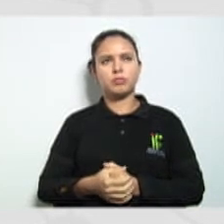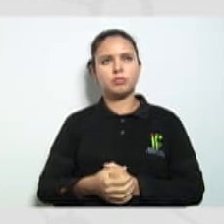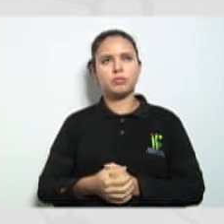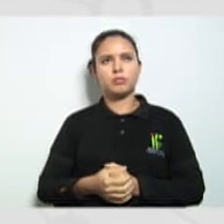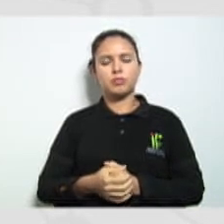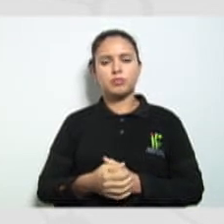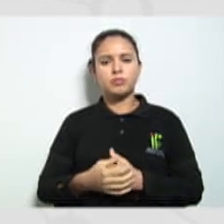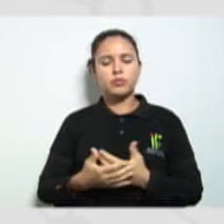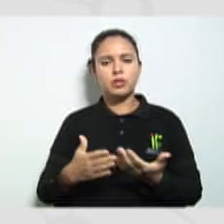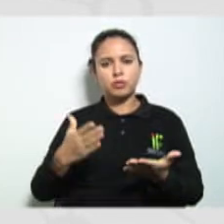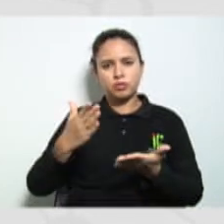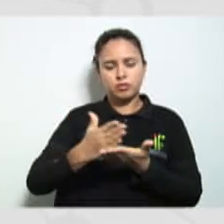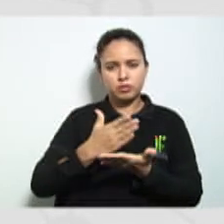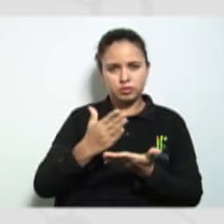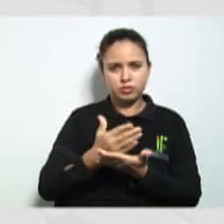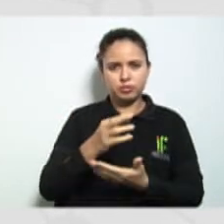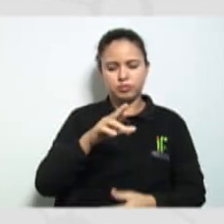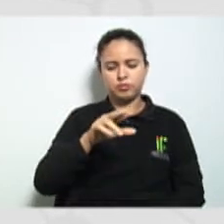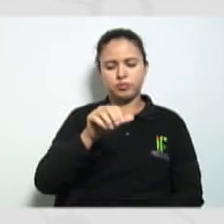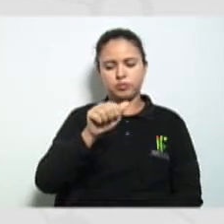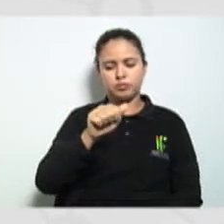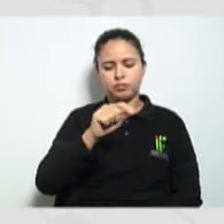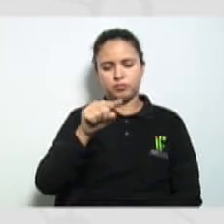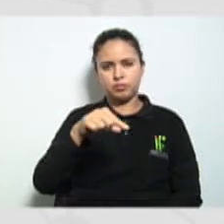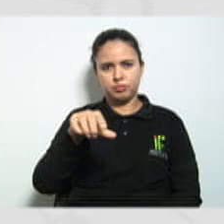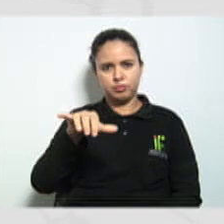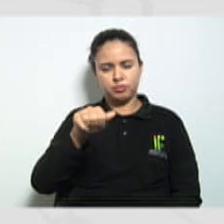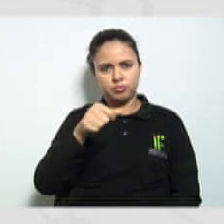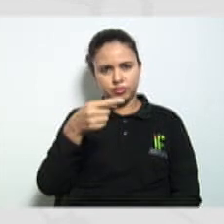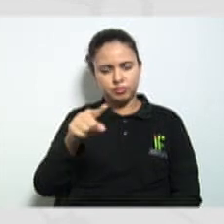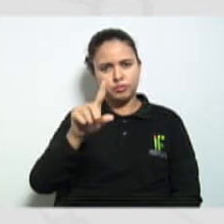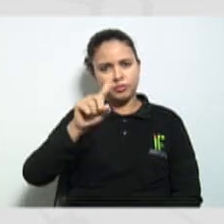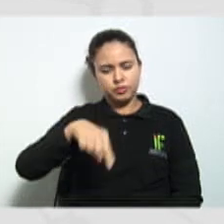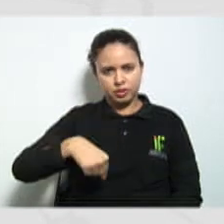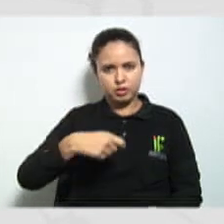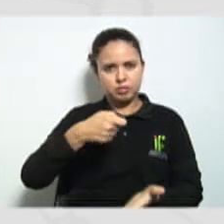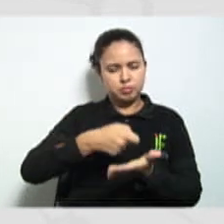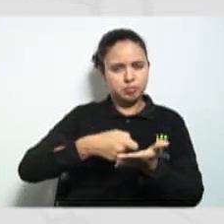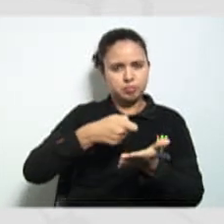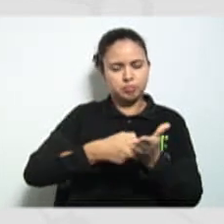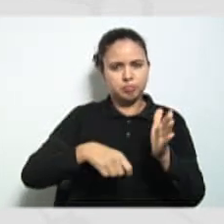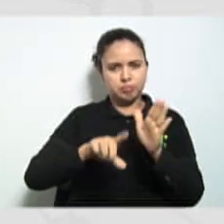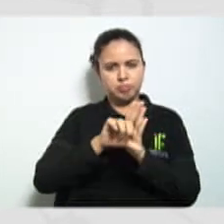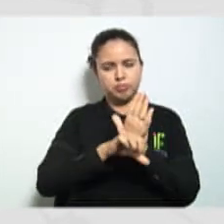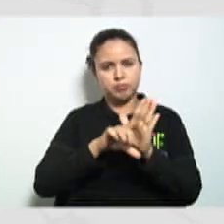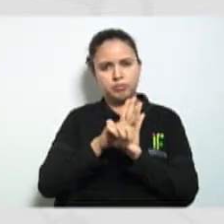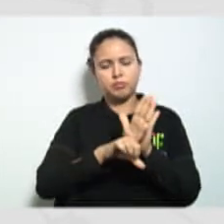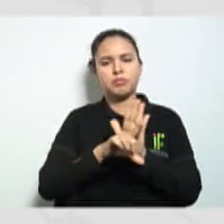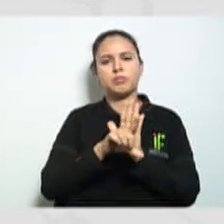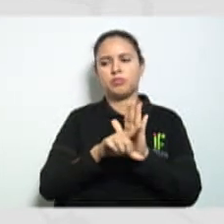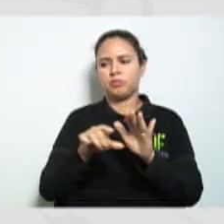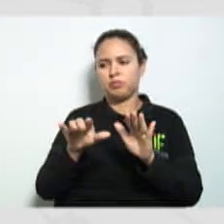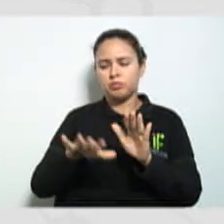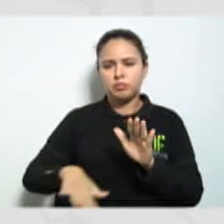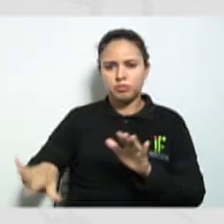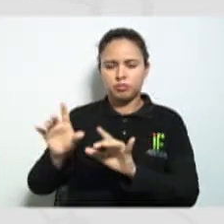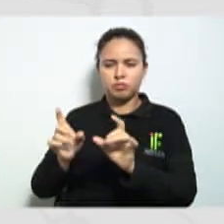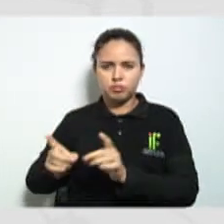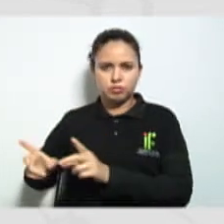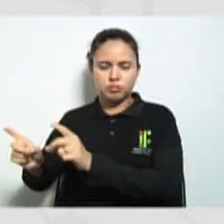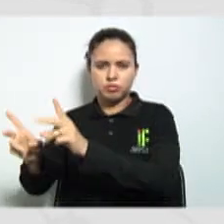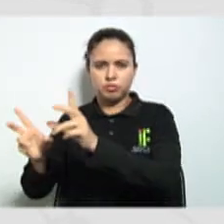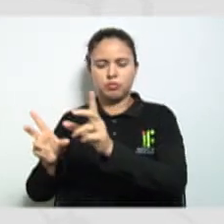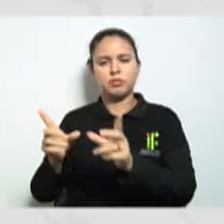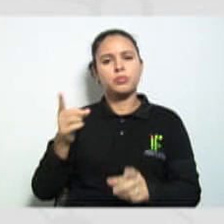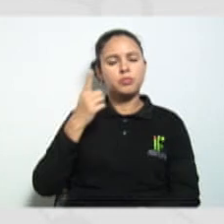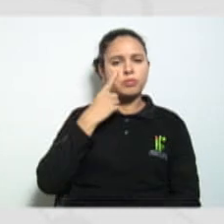Com o livro Razão. O livro Razão é obrigatório pela legislação comercial e tem a finalidade de demonstrar a movimentação analítica